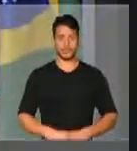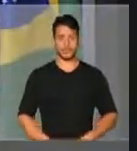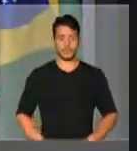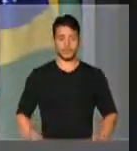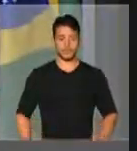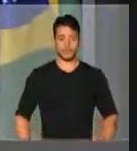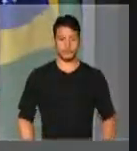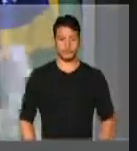unidos muito obrigado pdt